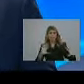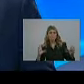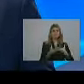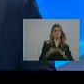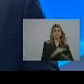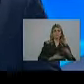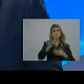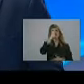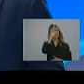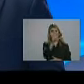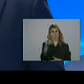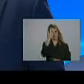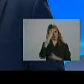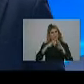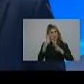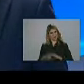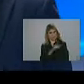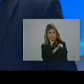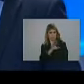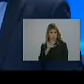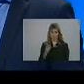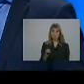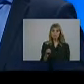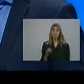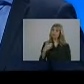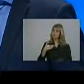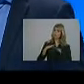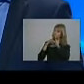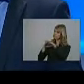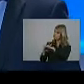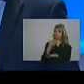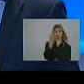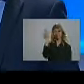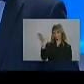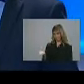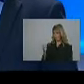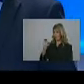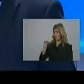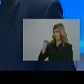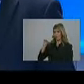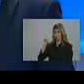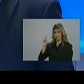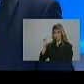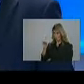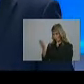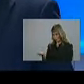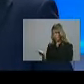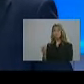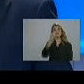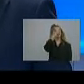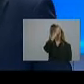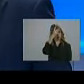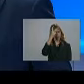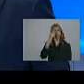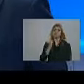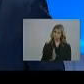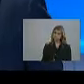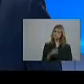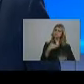dos cariocas. E eu quero dizer, candidato Osório, que a Prefeitura ela segue adiante em